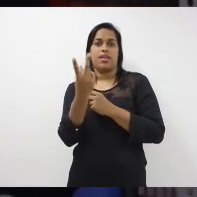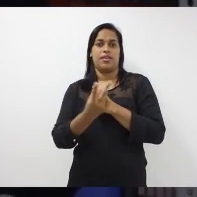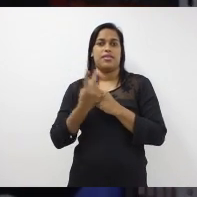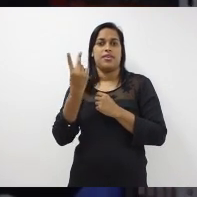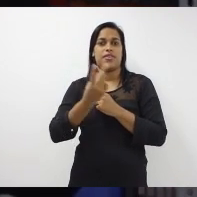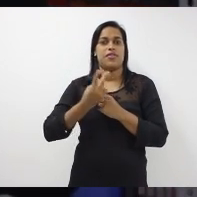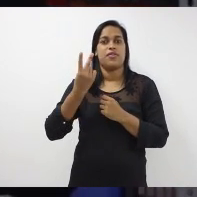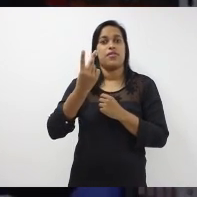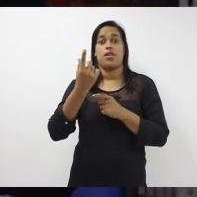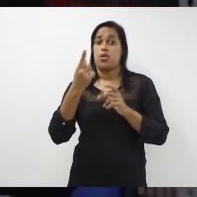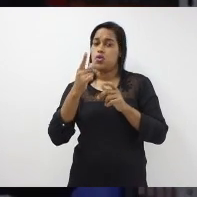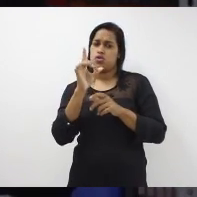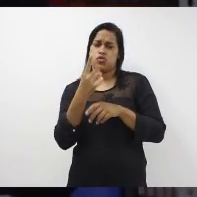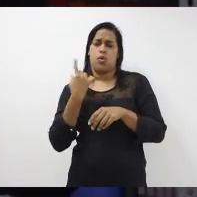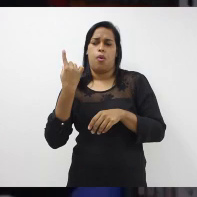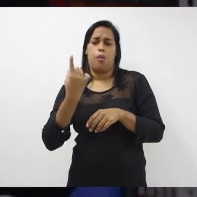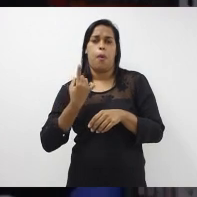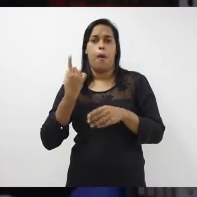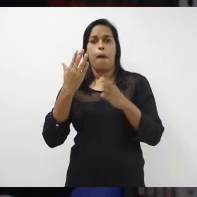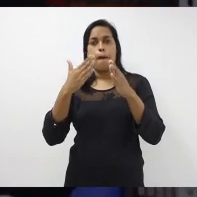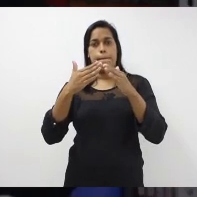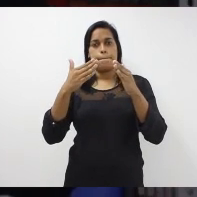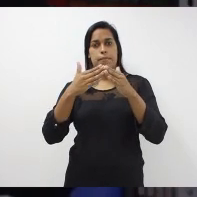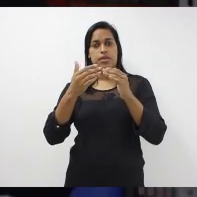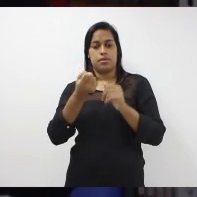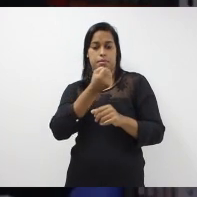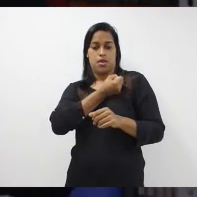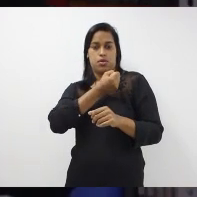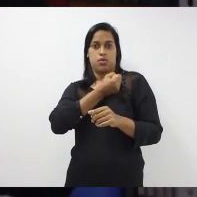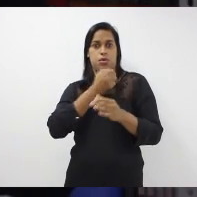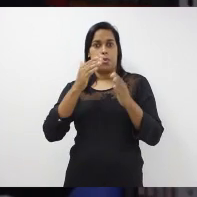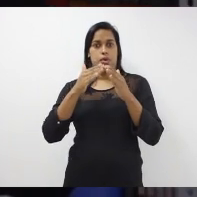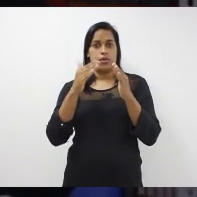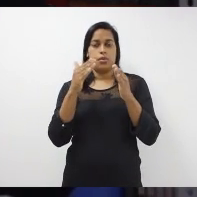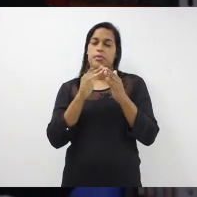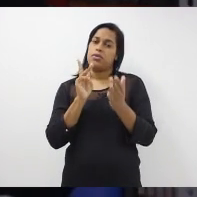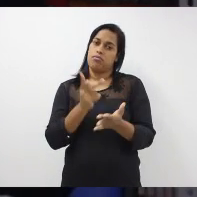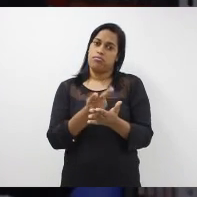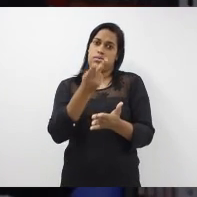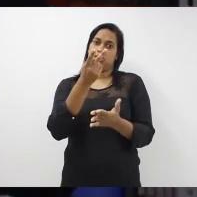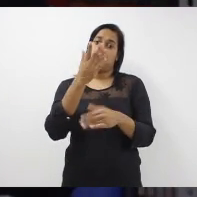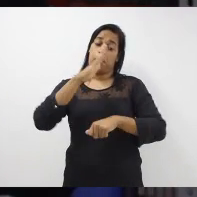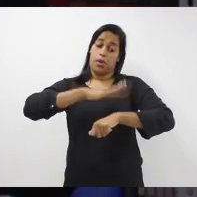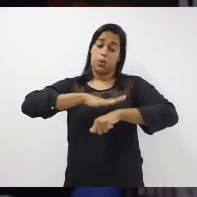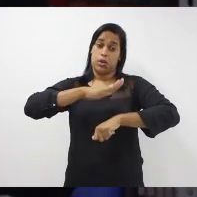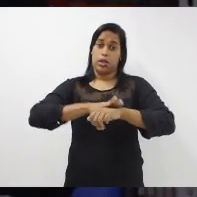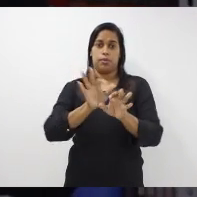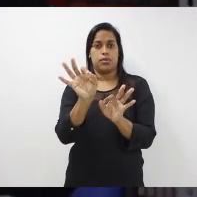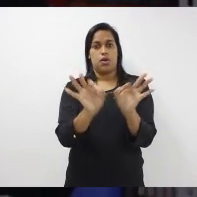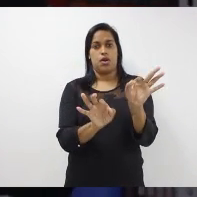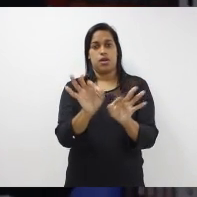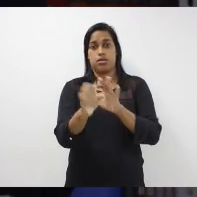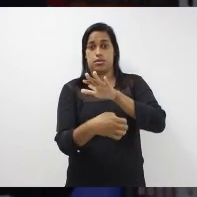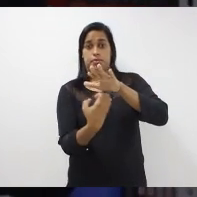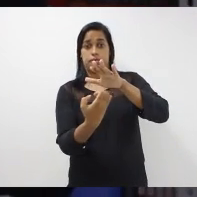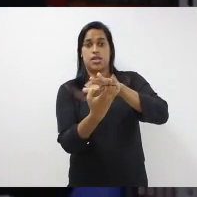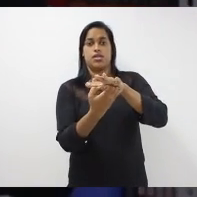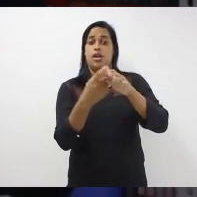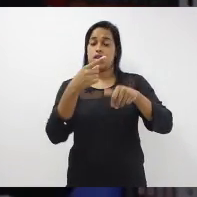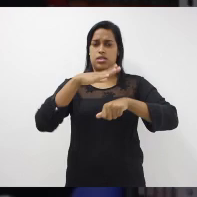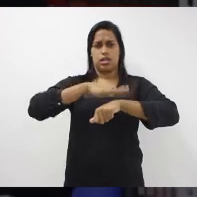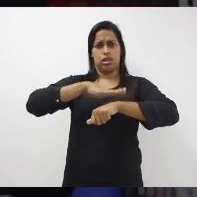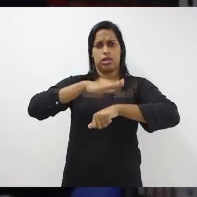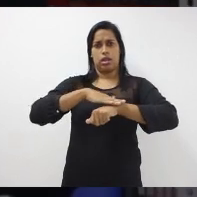o custo de um único pedido, pelo número de pedidos que são realizados em um período pela organização. Esse período